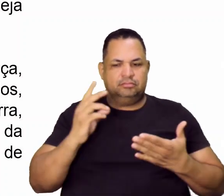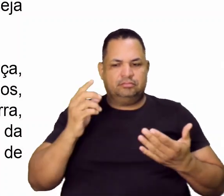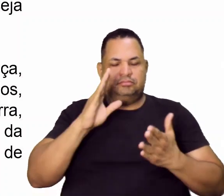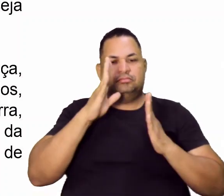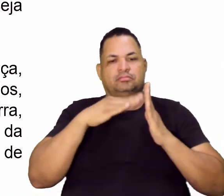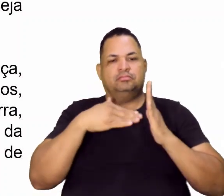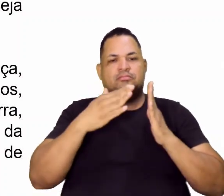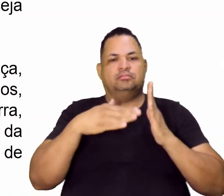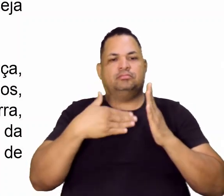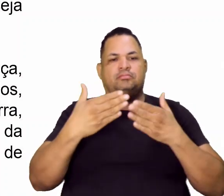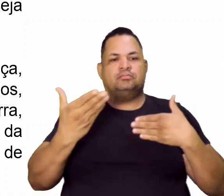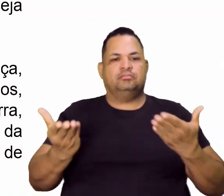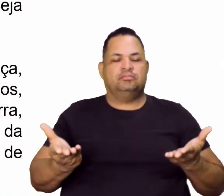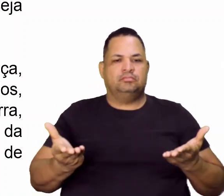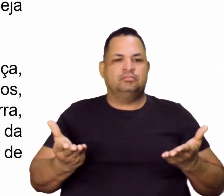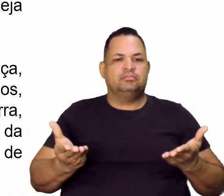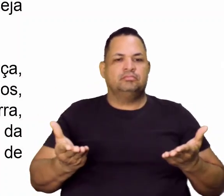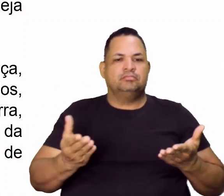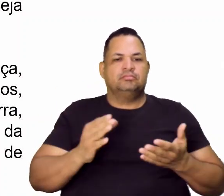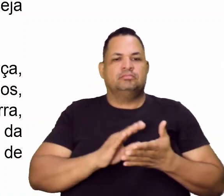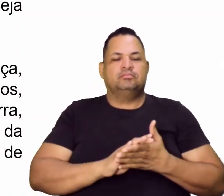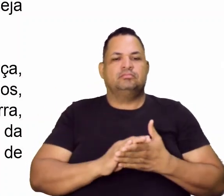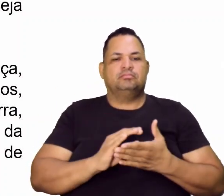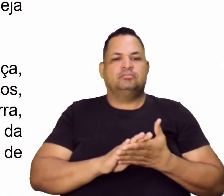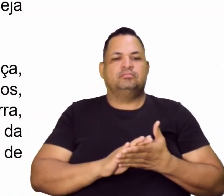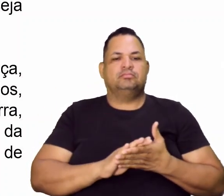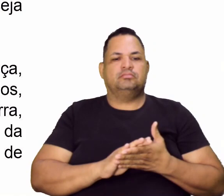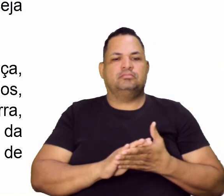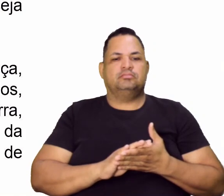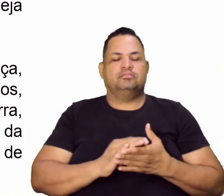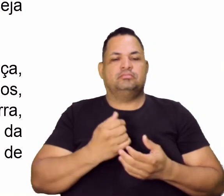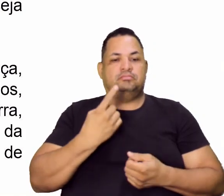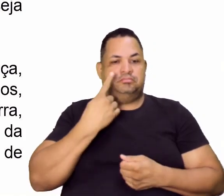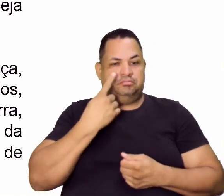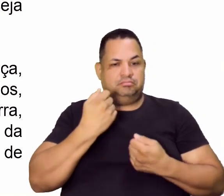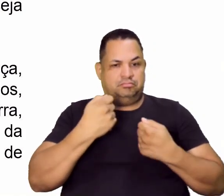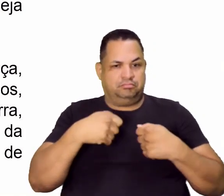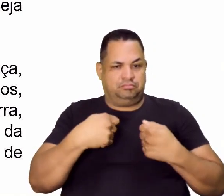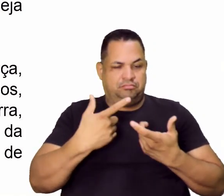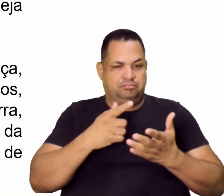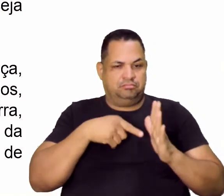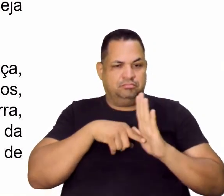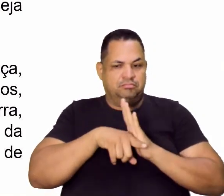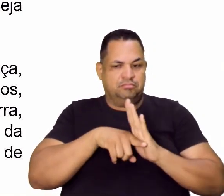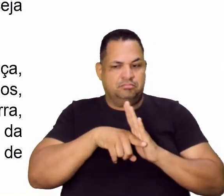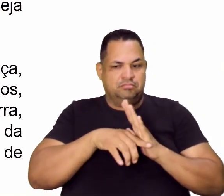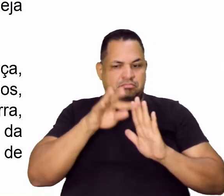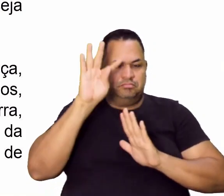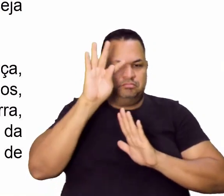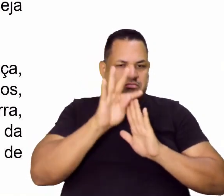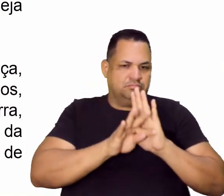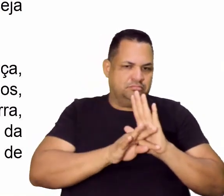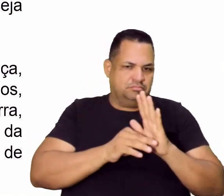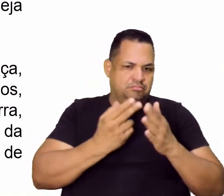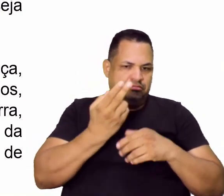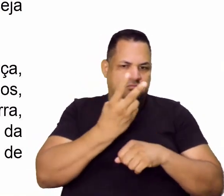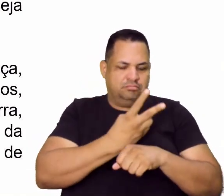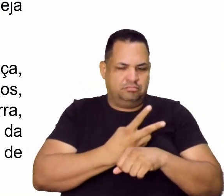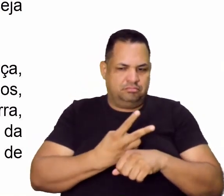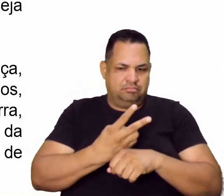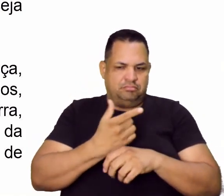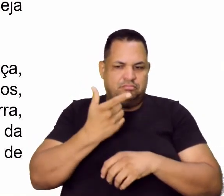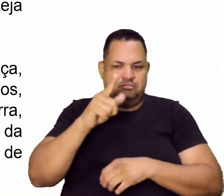pintada? Está aqui a data, vocês podem já pesquisar nesse texto ou fazer